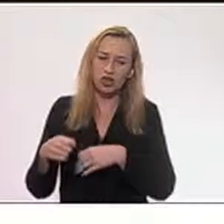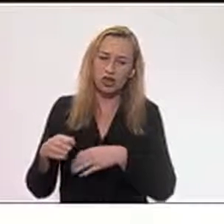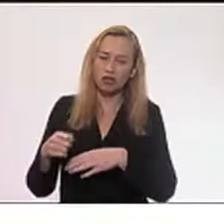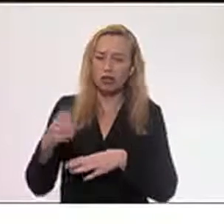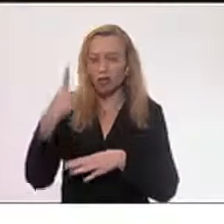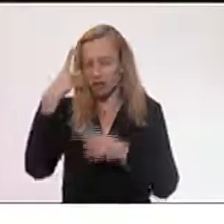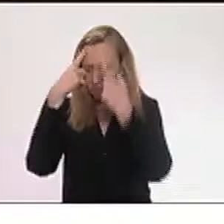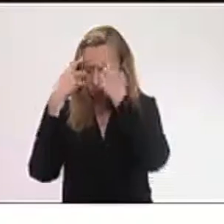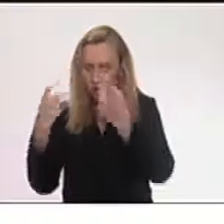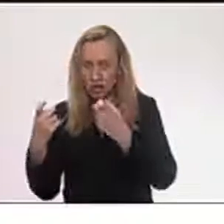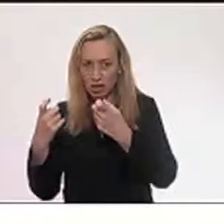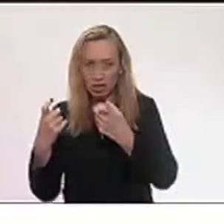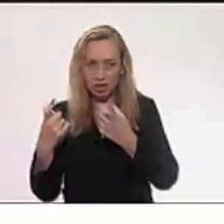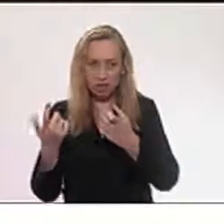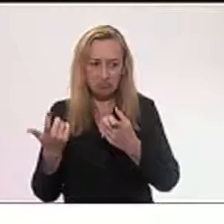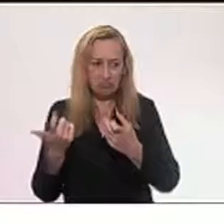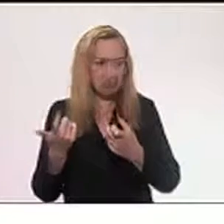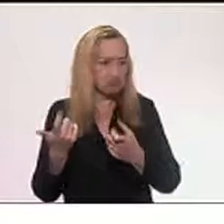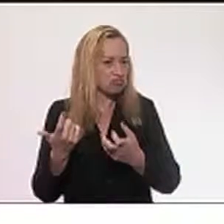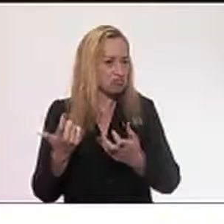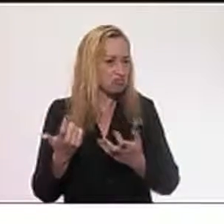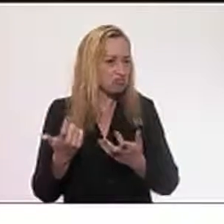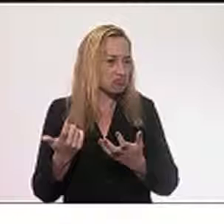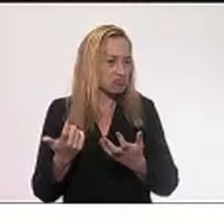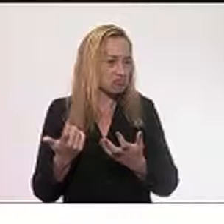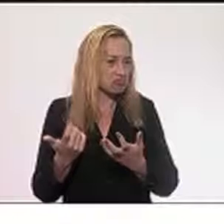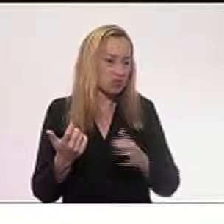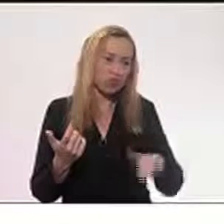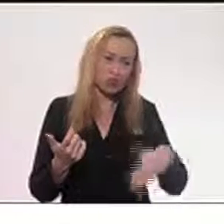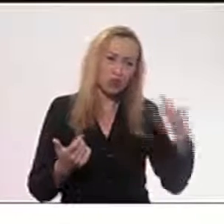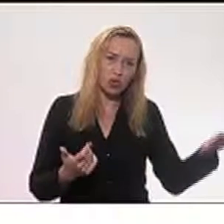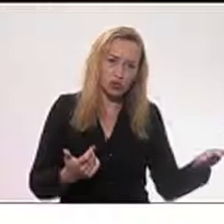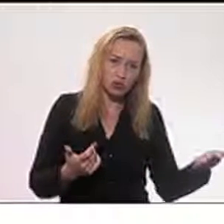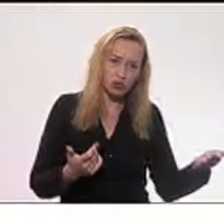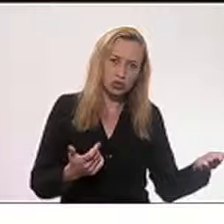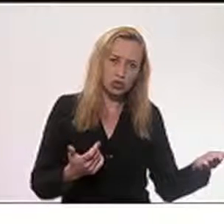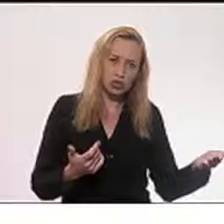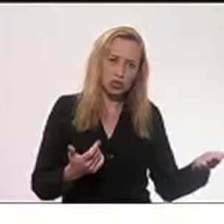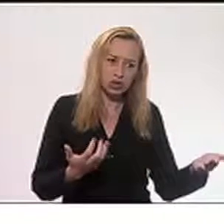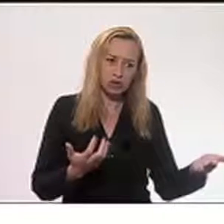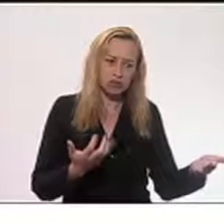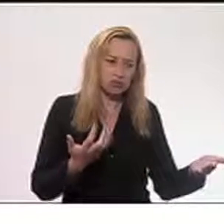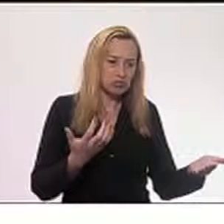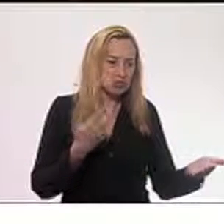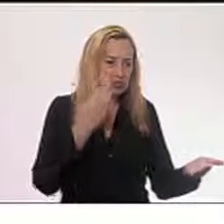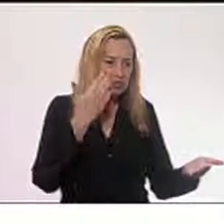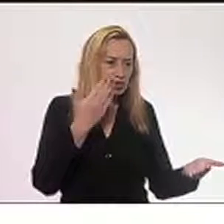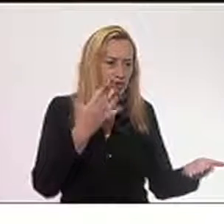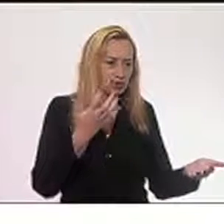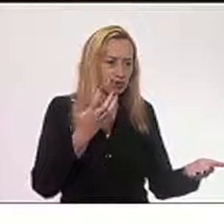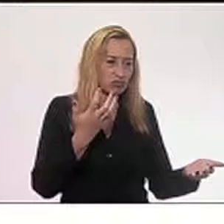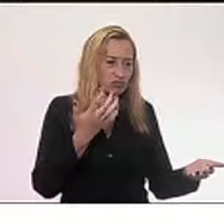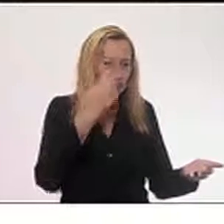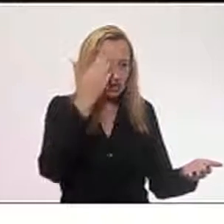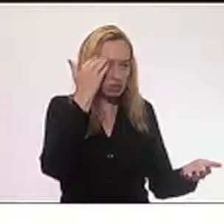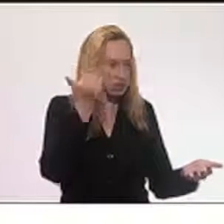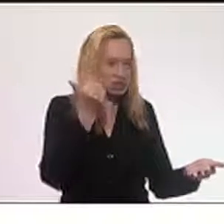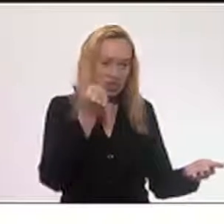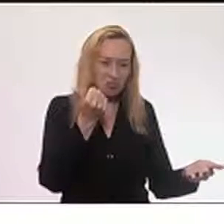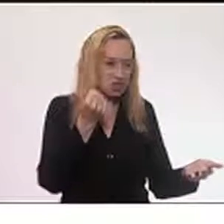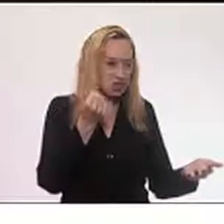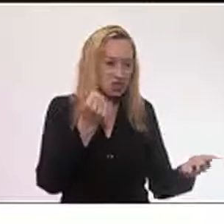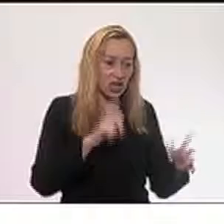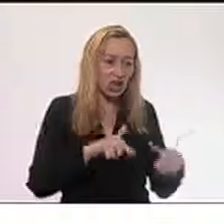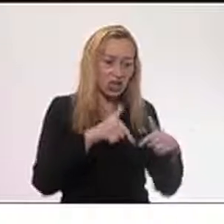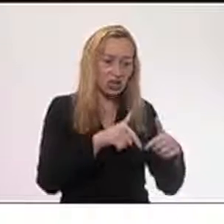por outro lado, sem sequer arranhar o núcleo central do crime, do narcotráfico, do tráfico de armas